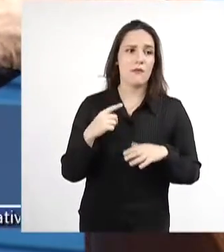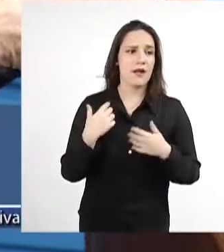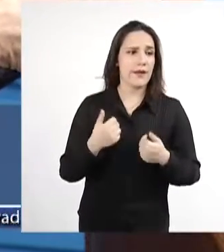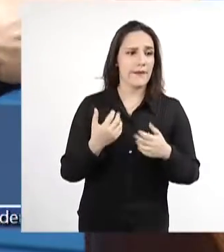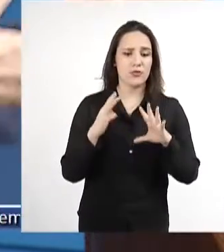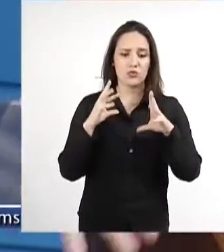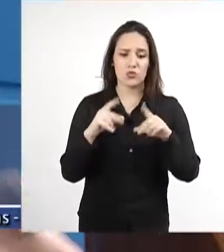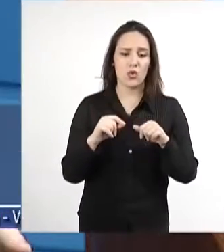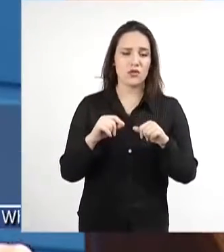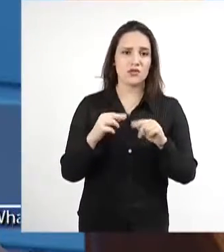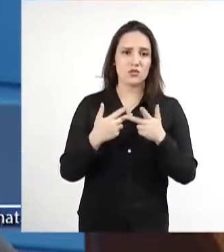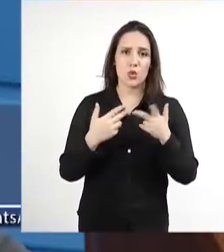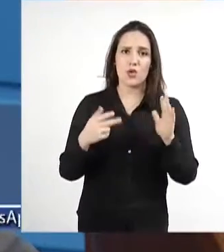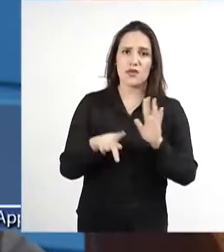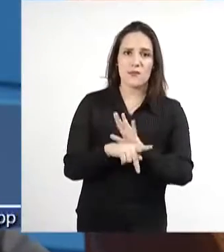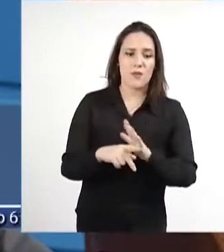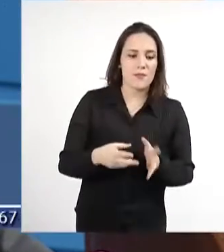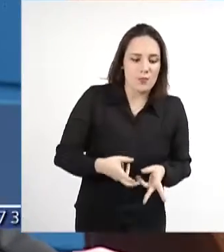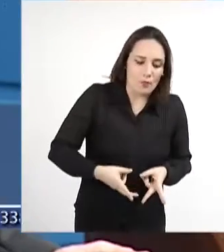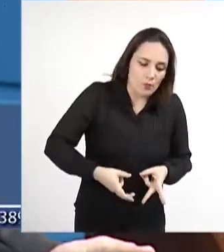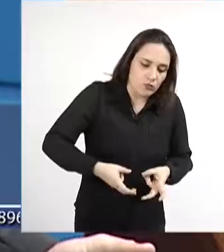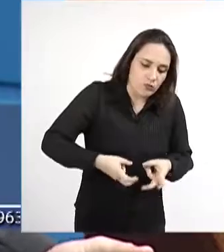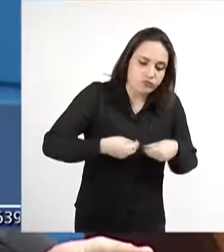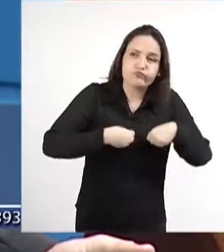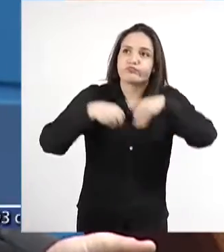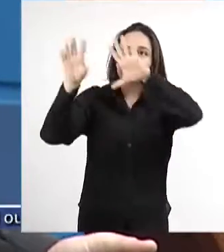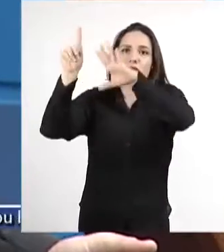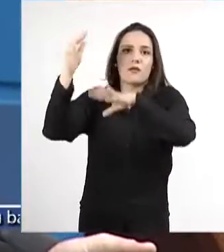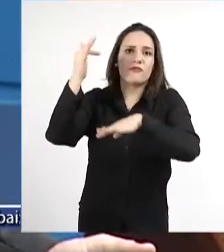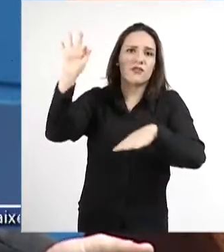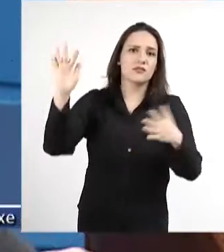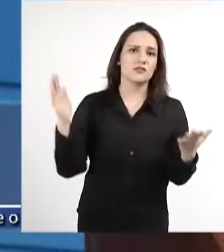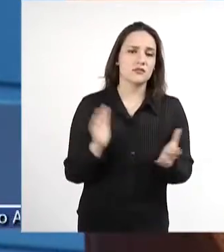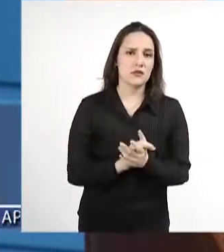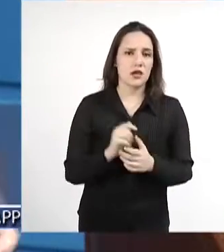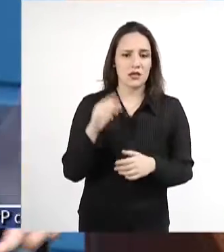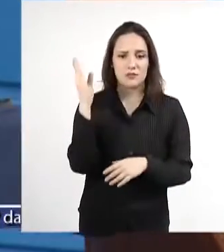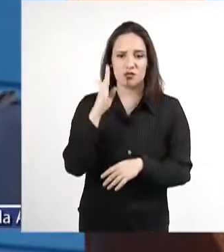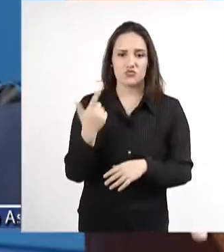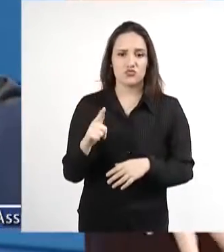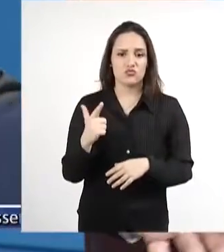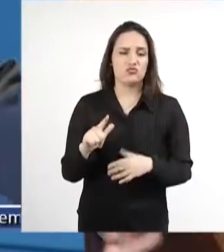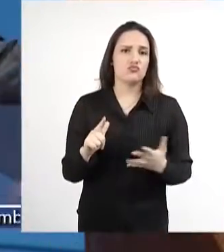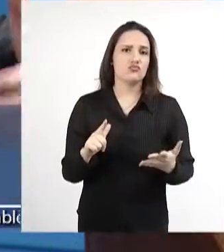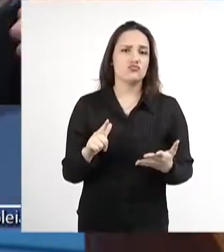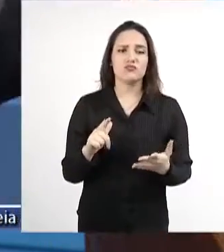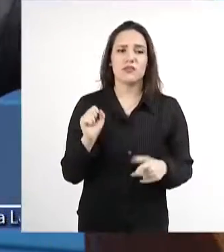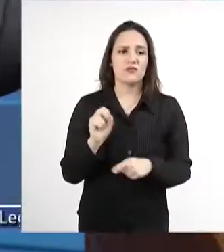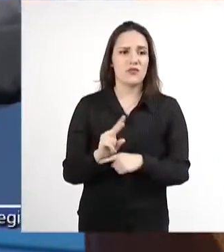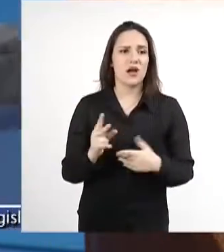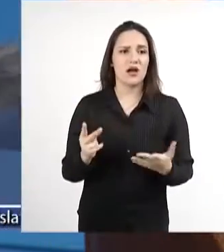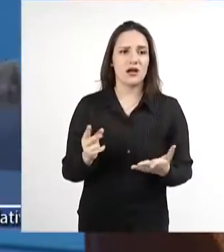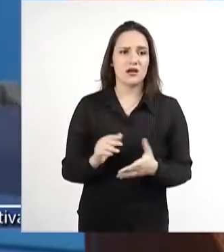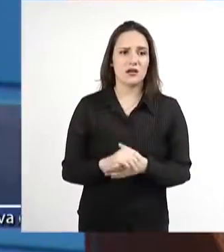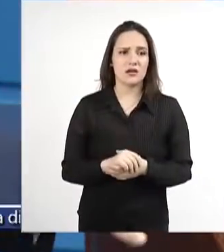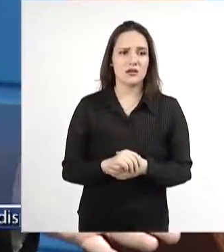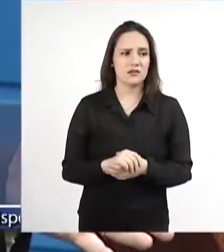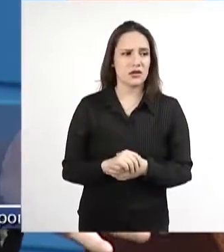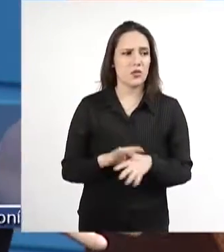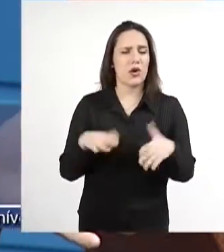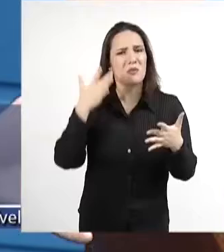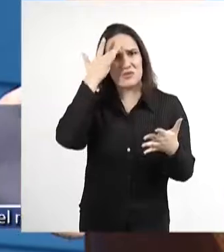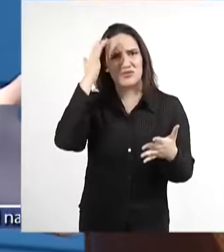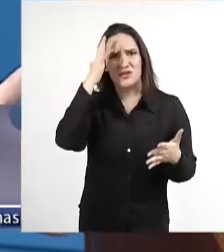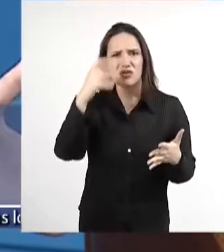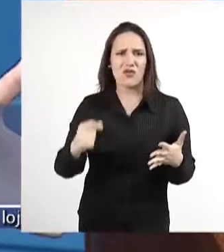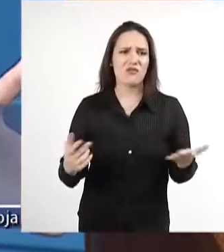são lá fora, e a gente não tem emprego no Brasil. Então, que conta é essa? Quem chegou nessa conclusão brilhante